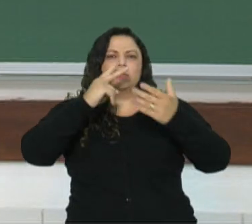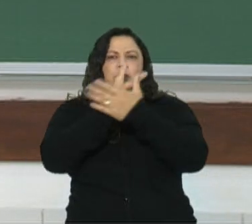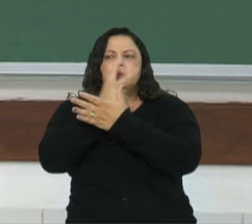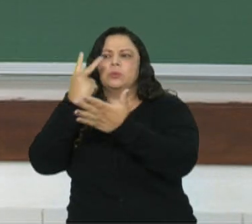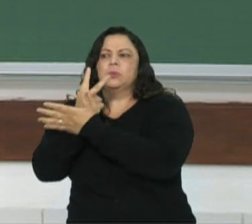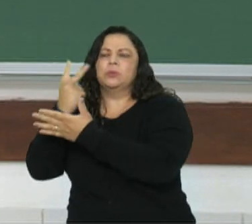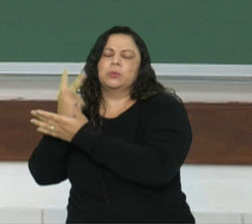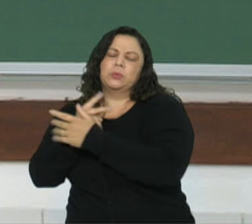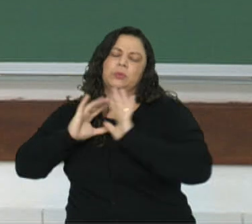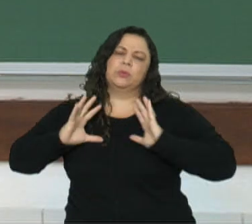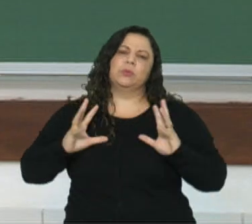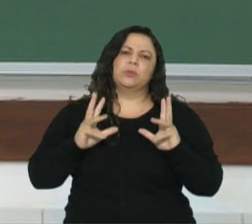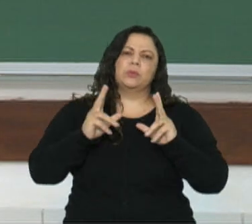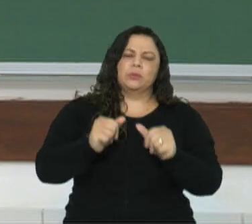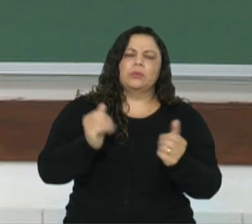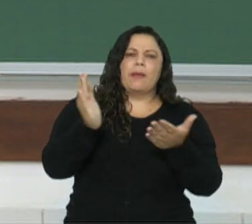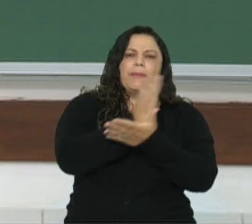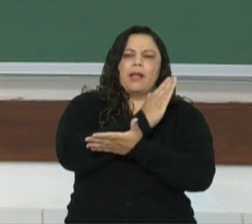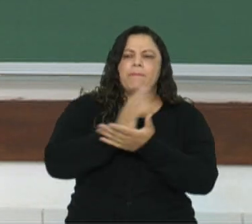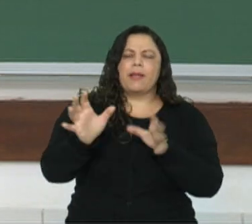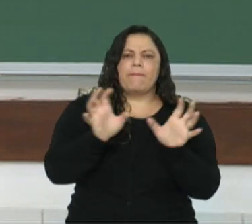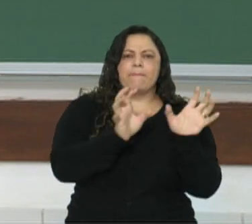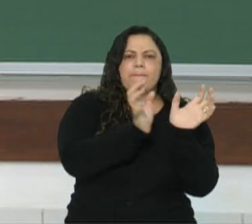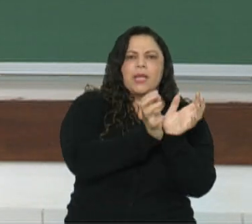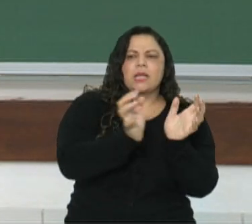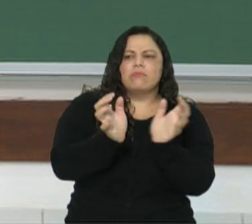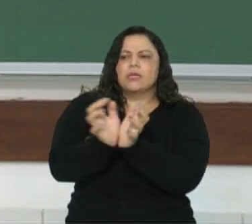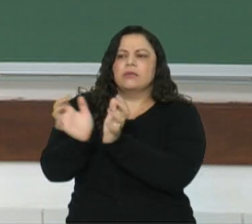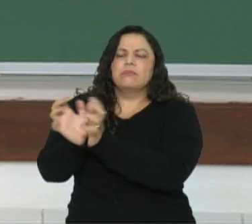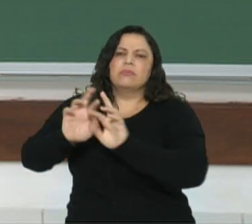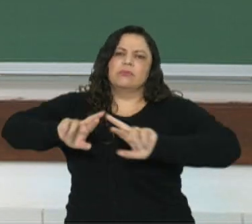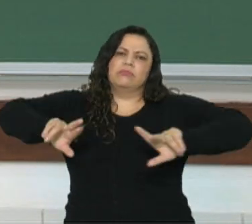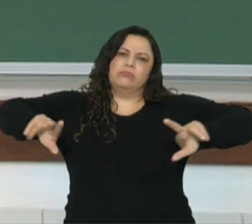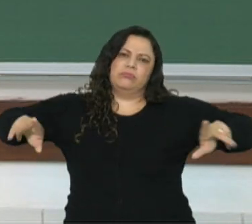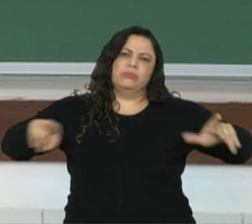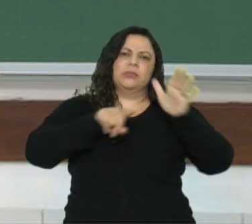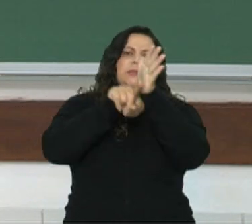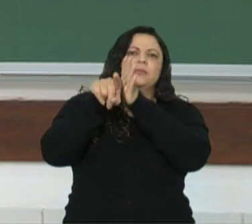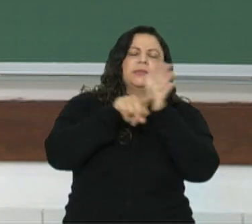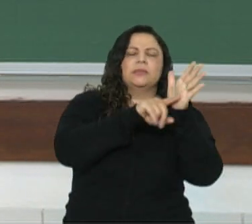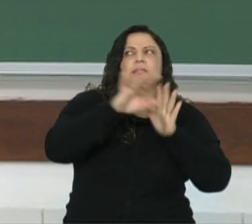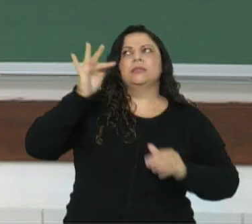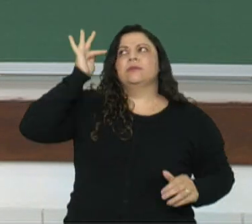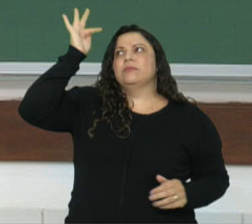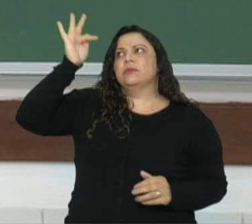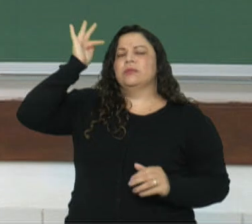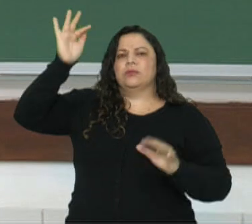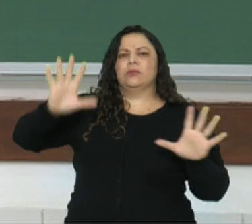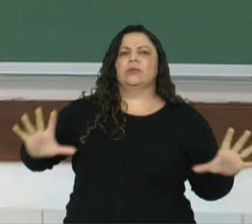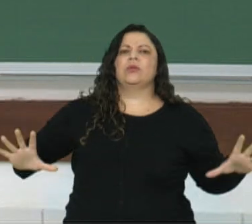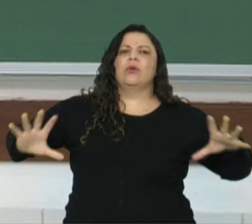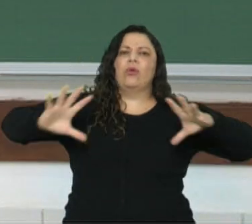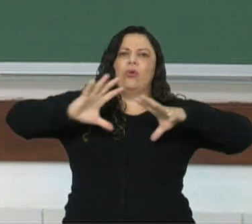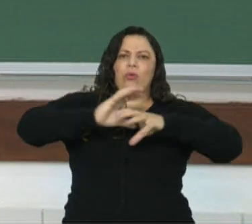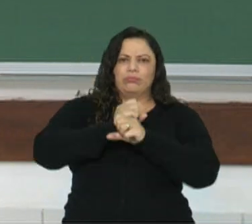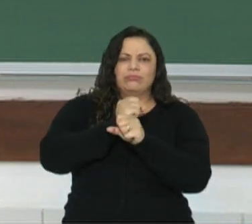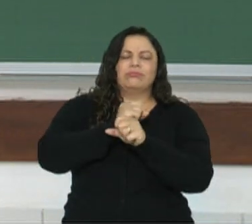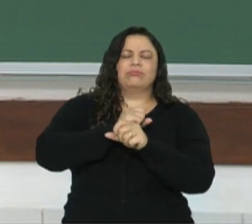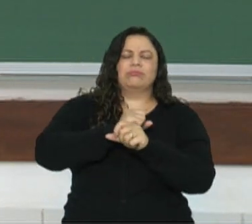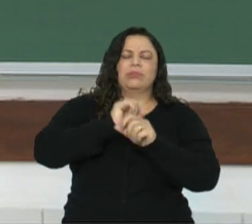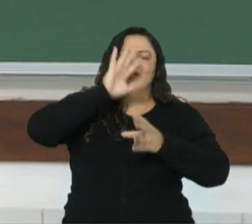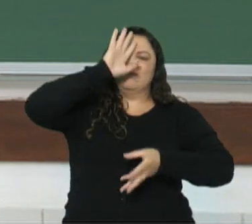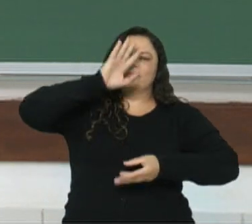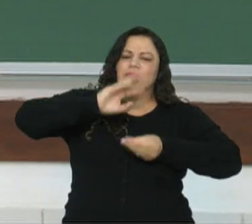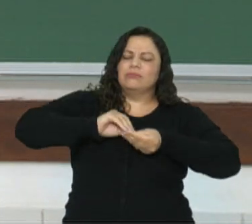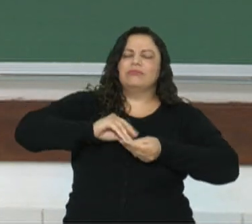pega partes da ciência, partes da filosofia e coloca que essa parte é o todo e acabamos em